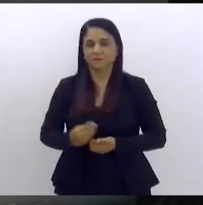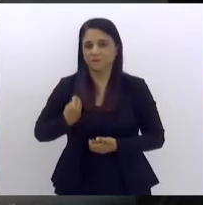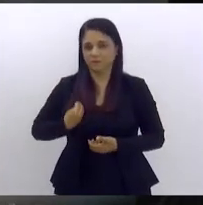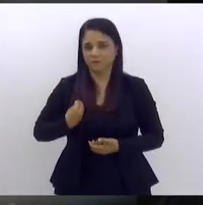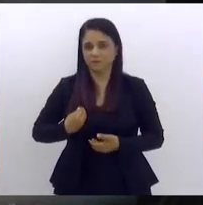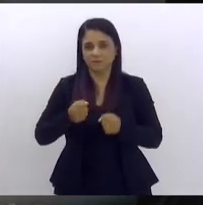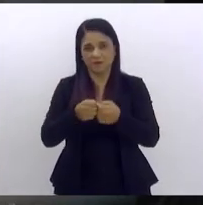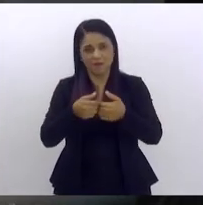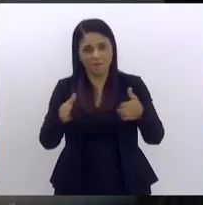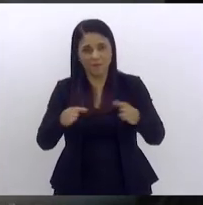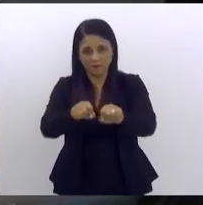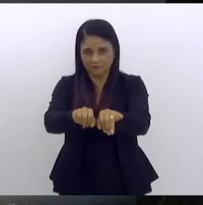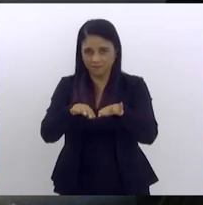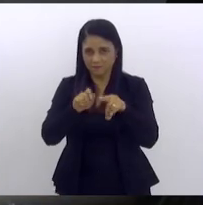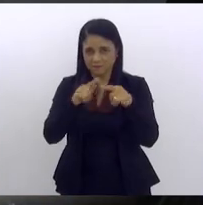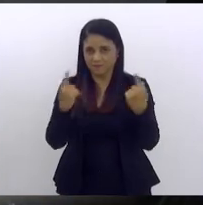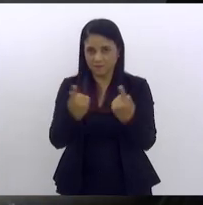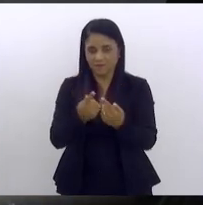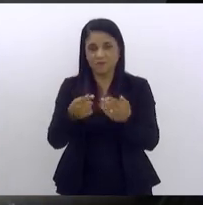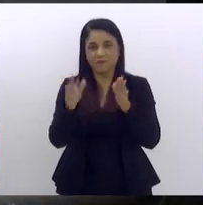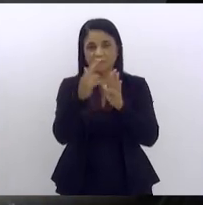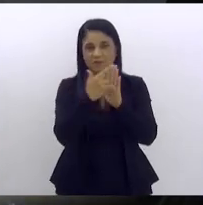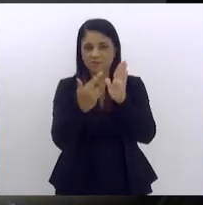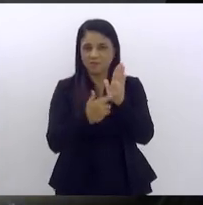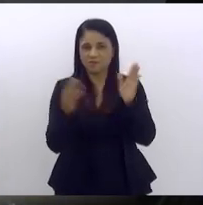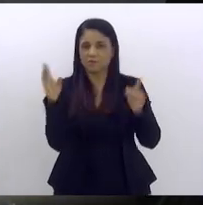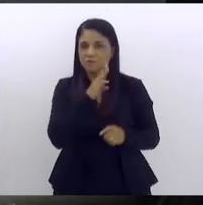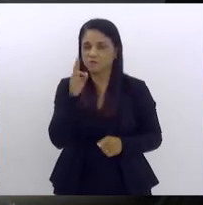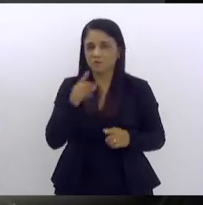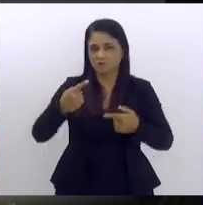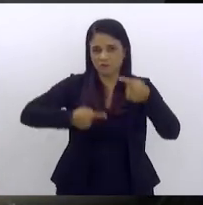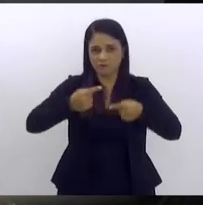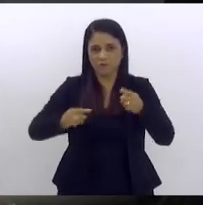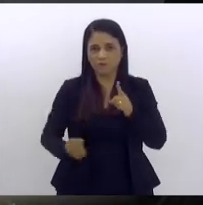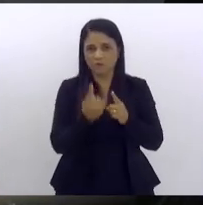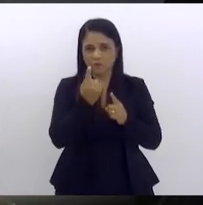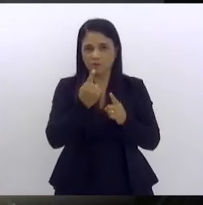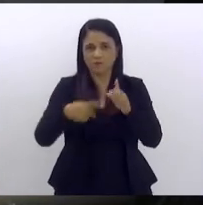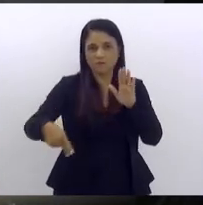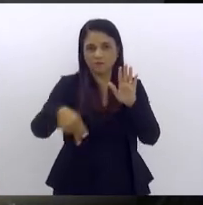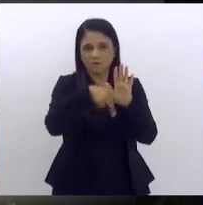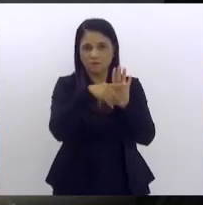Está reaberta a sessão. Em regime de urgência, em discussão única, projeto de lei